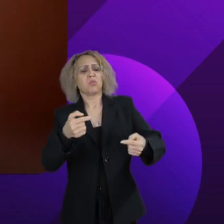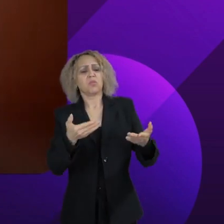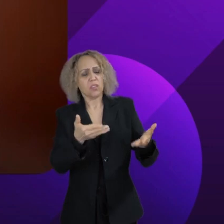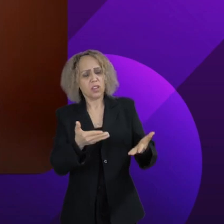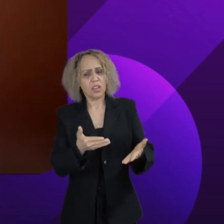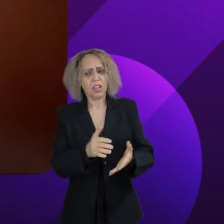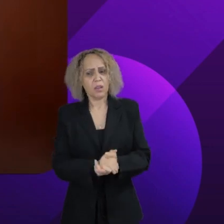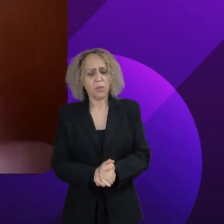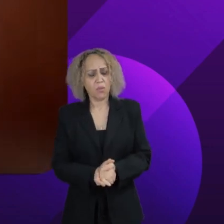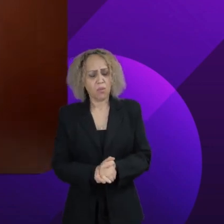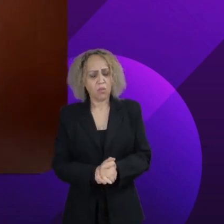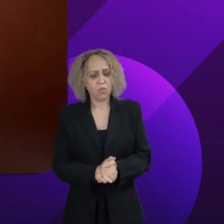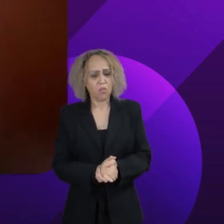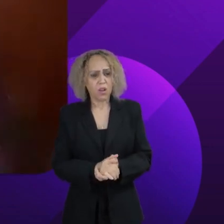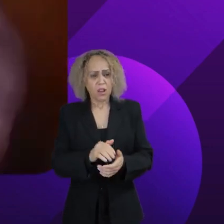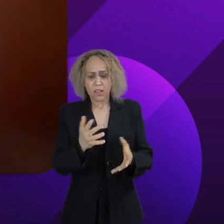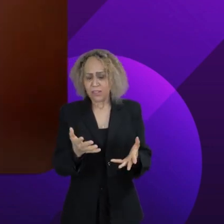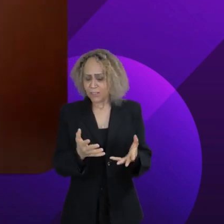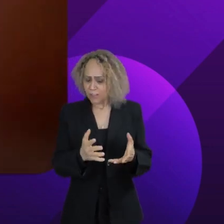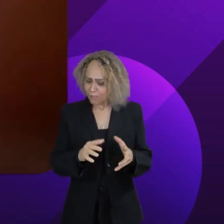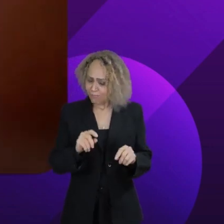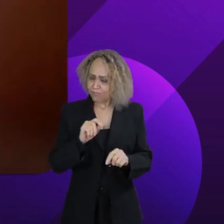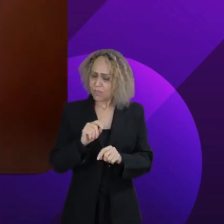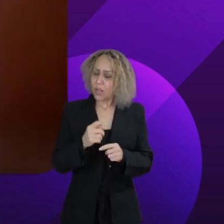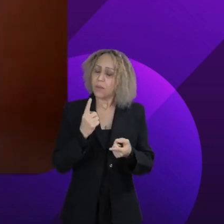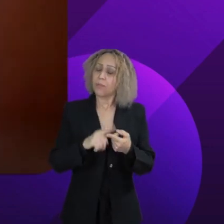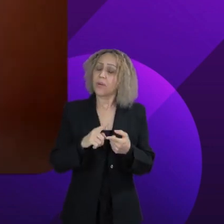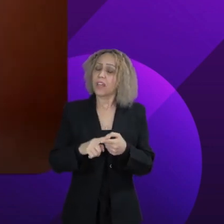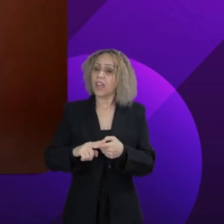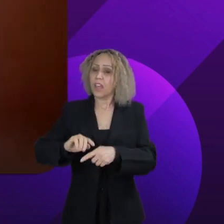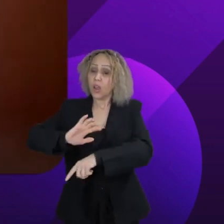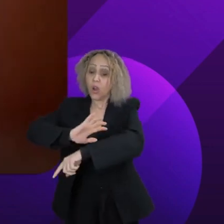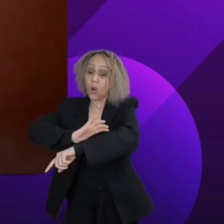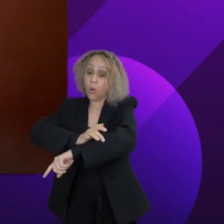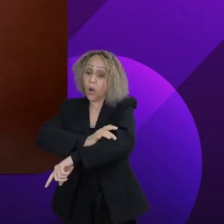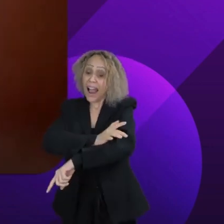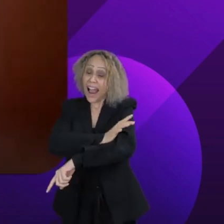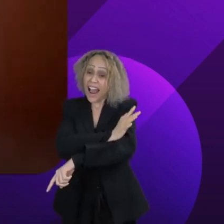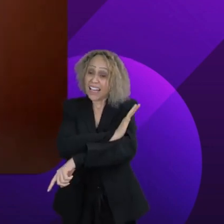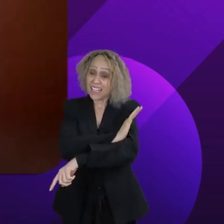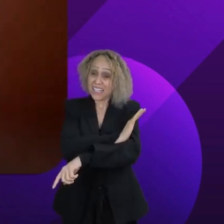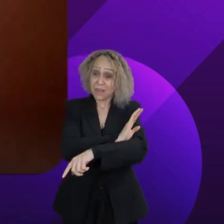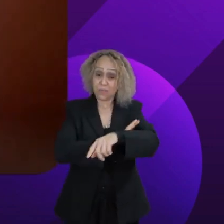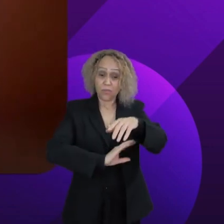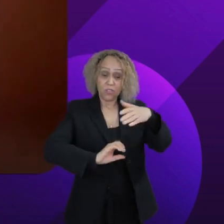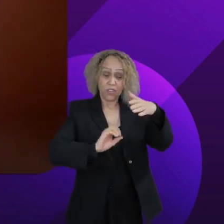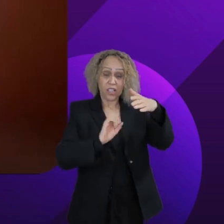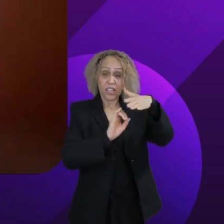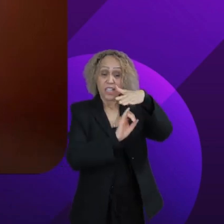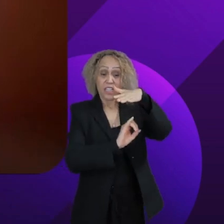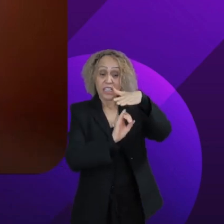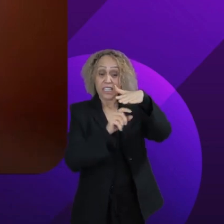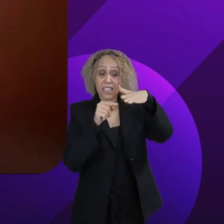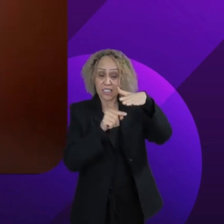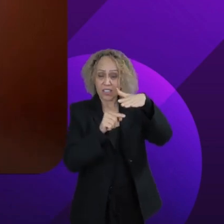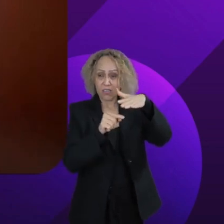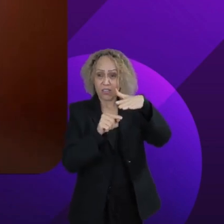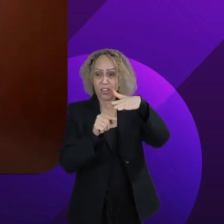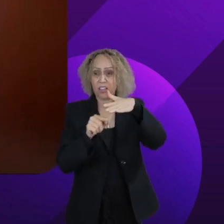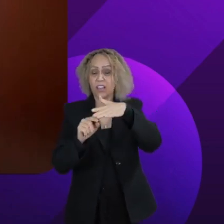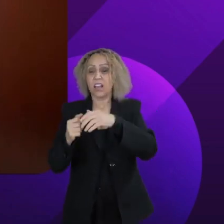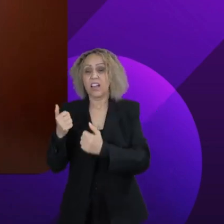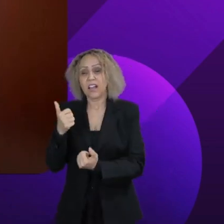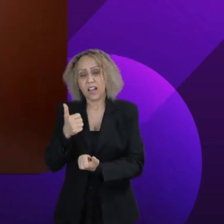racismo institucional, ele também alimenta o racismo estrutural. Por isso eu quero convidar todas as mulheres,